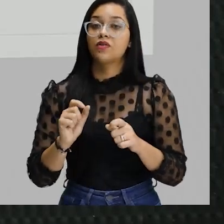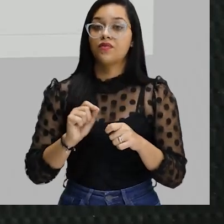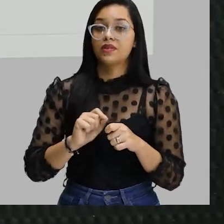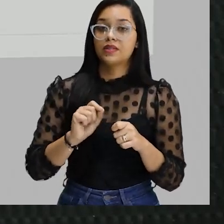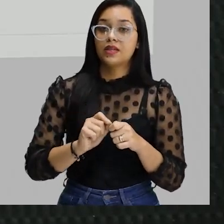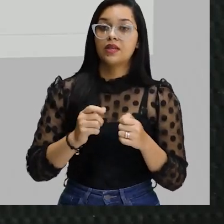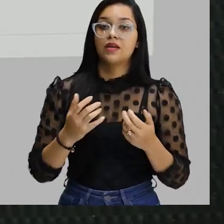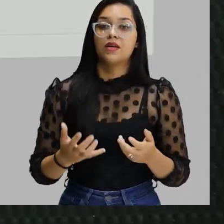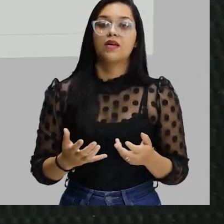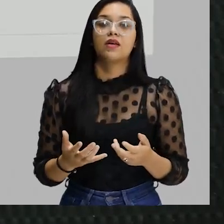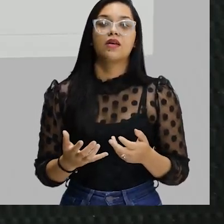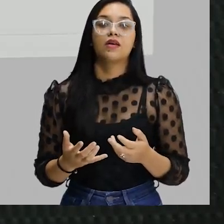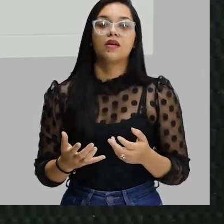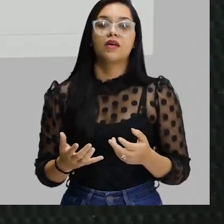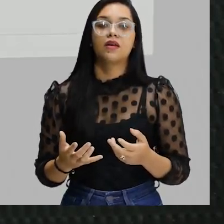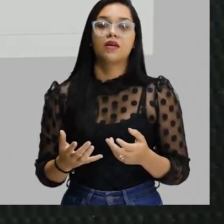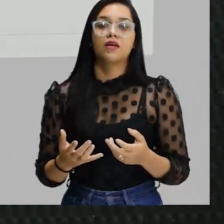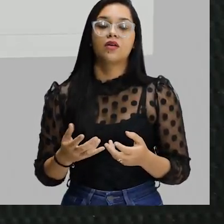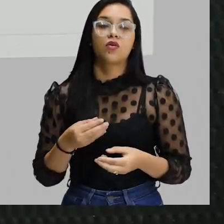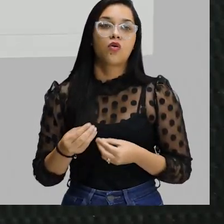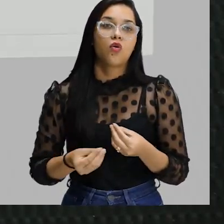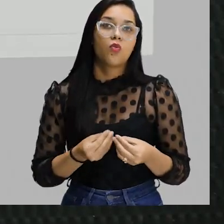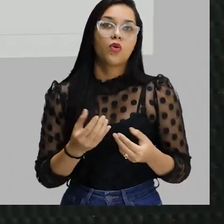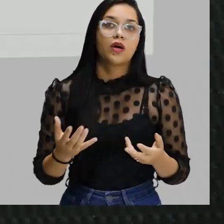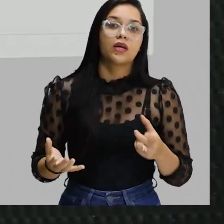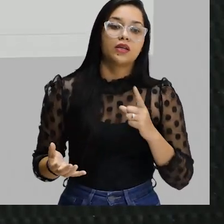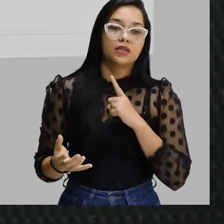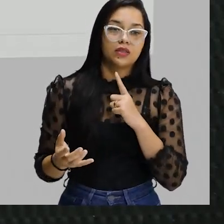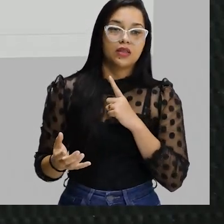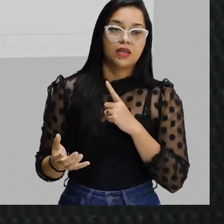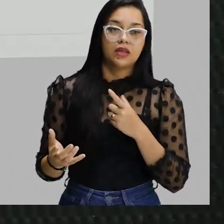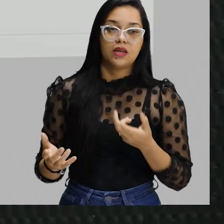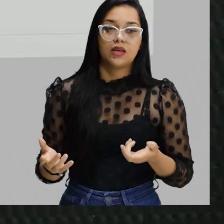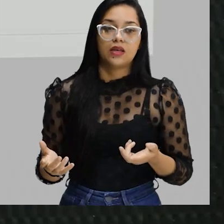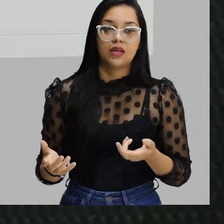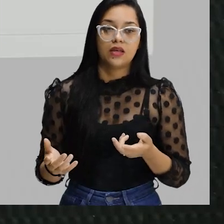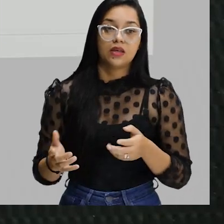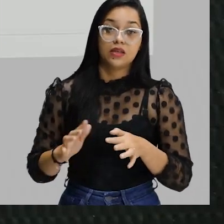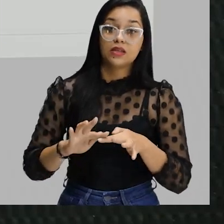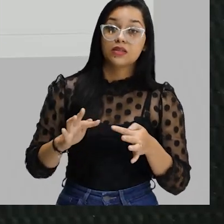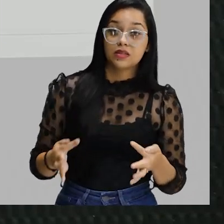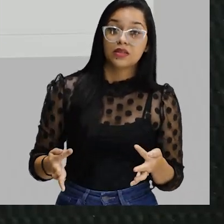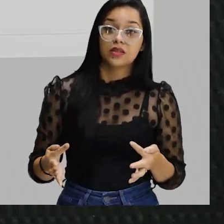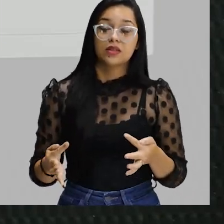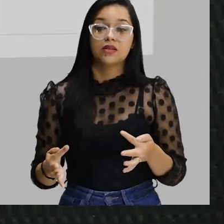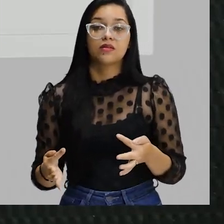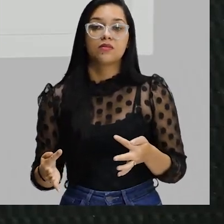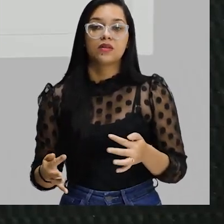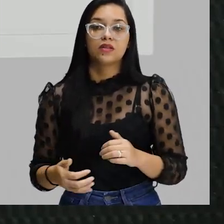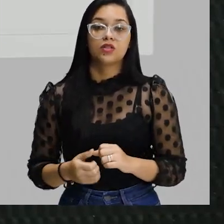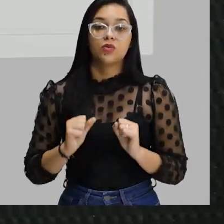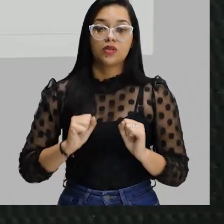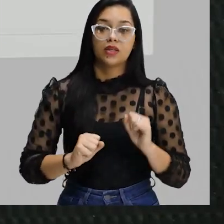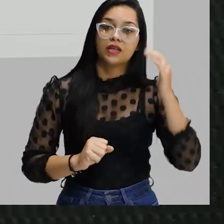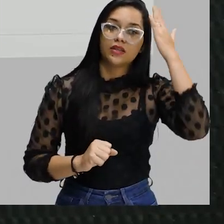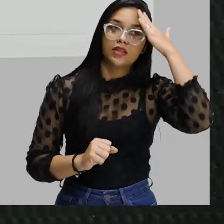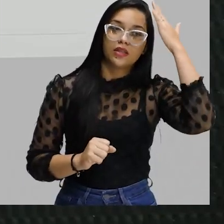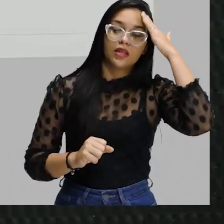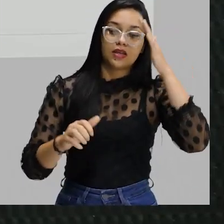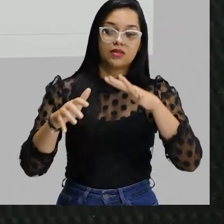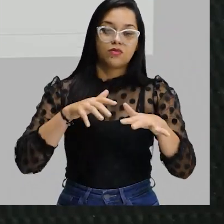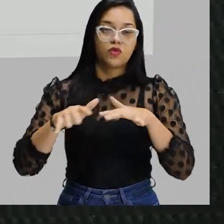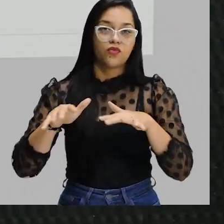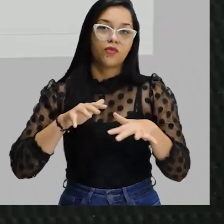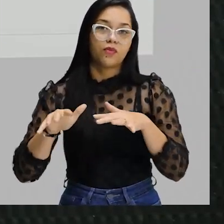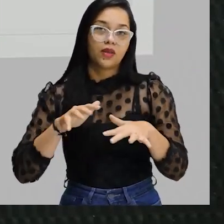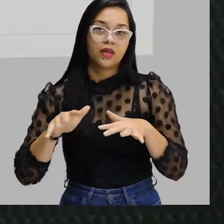fazer aí, né, de uma forma, né, até muito simples, né, muito simplório de se entender, entre o